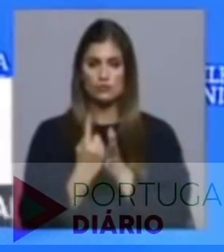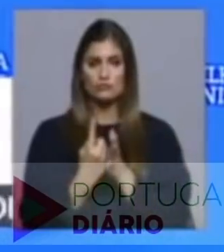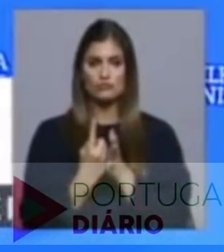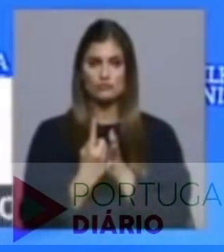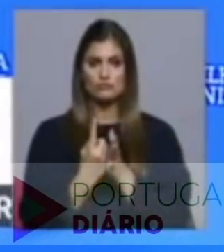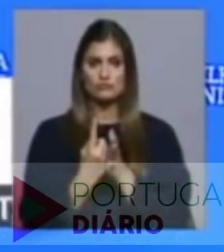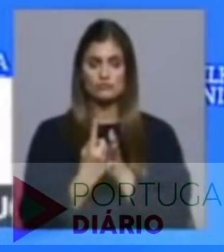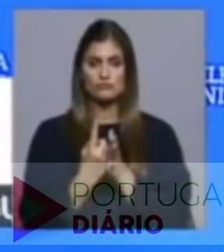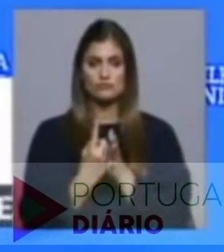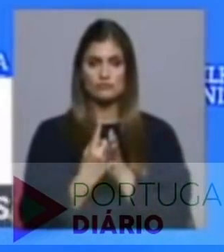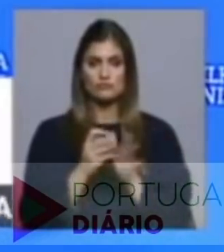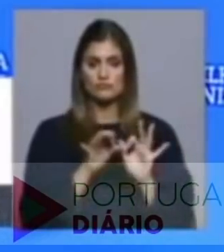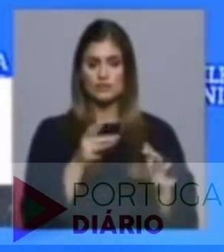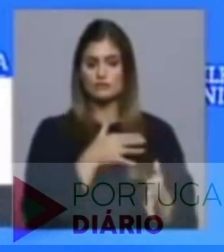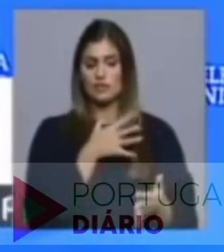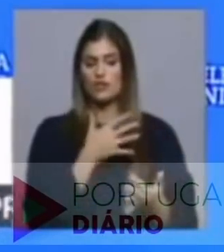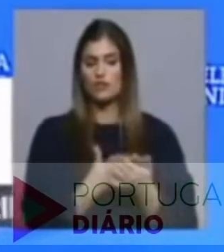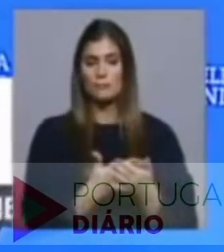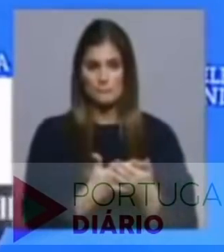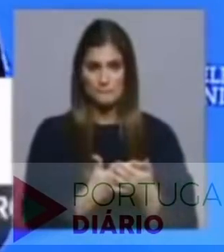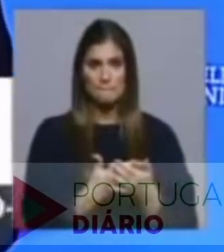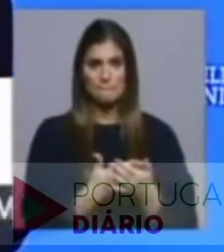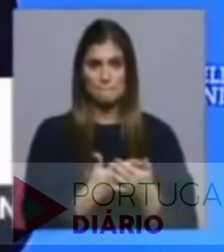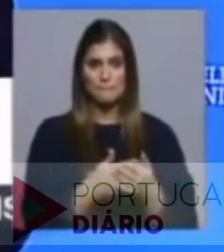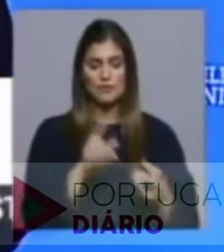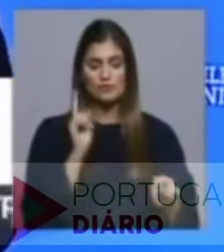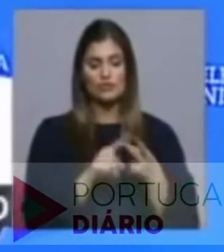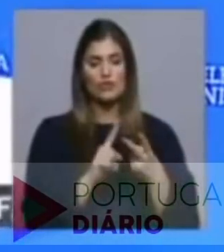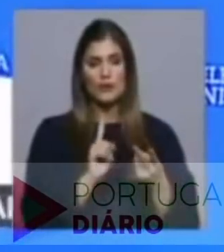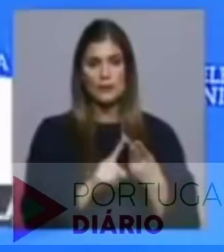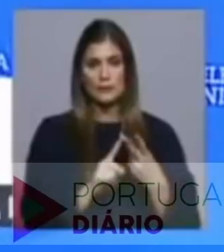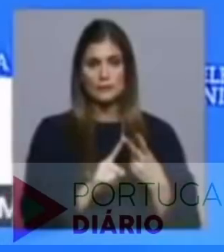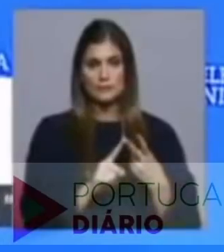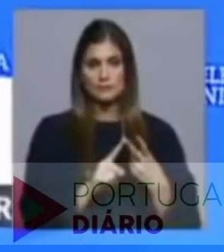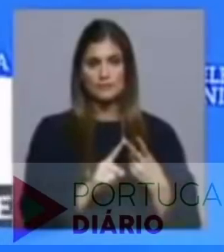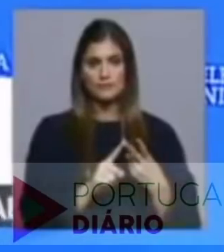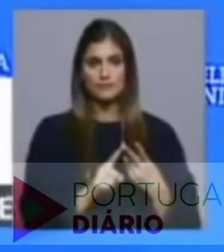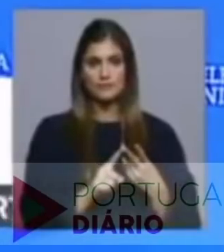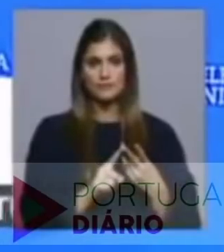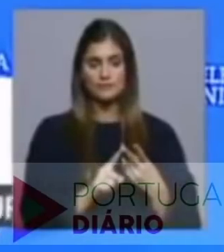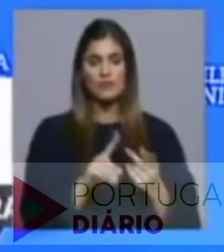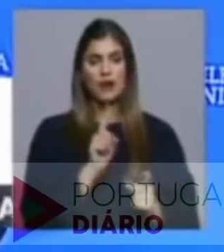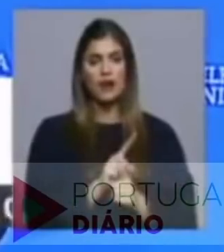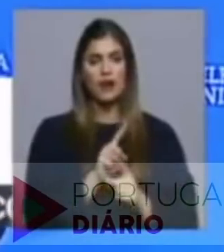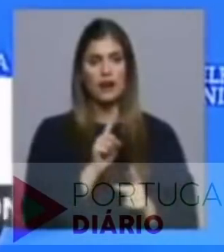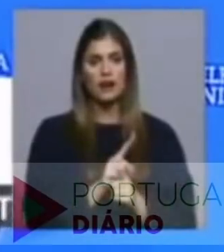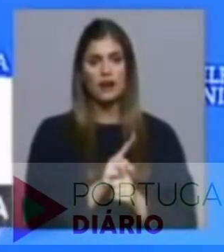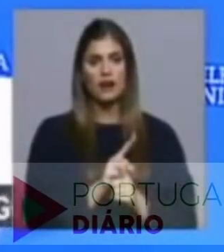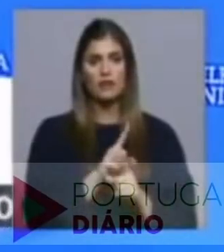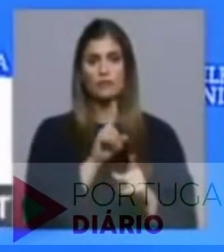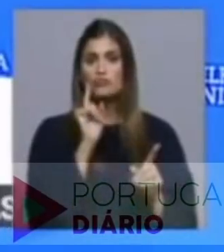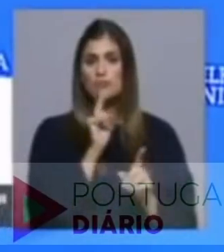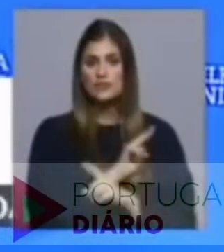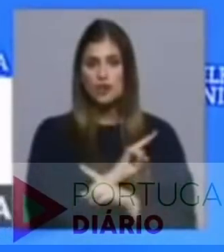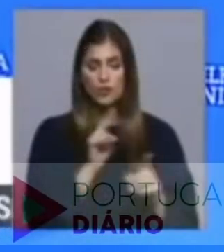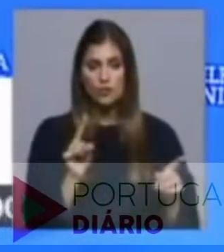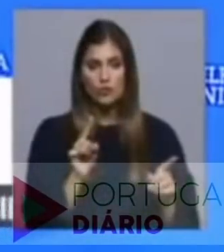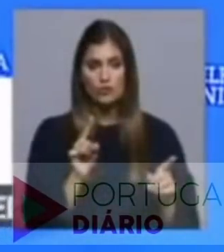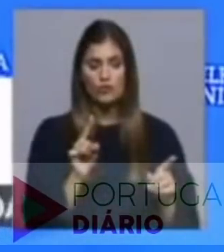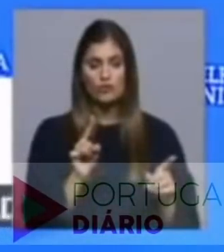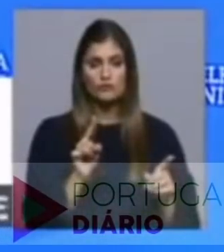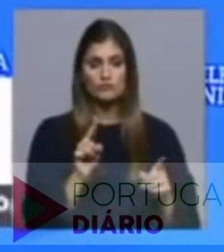como aquele que tem vigorado. Em segundo lugar, manter a proibição